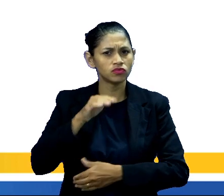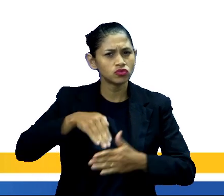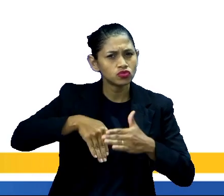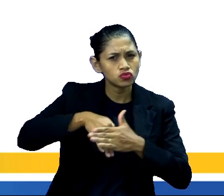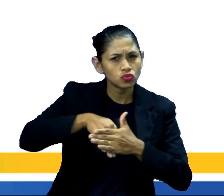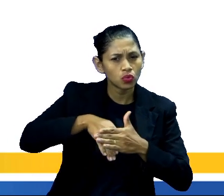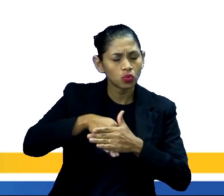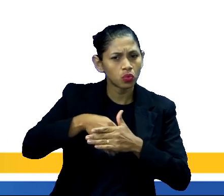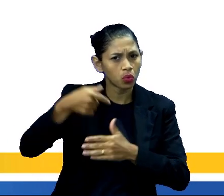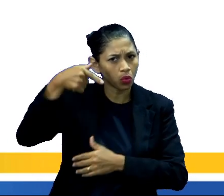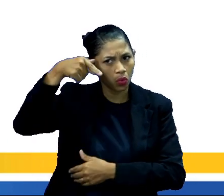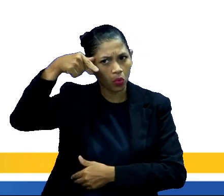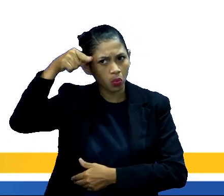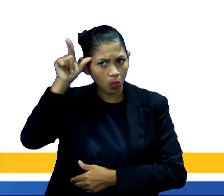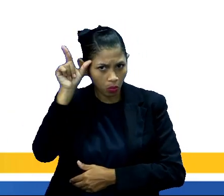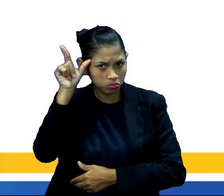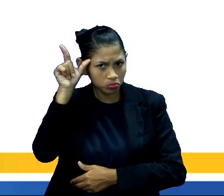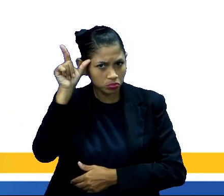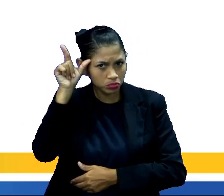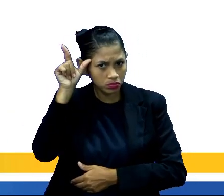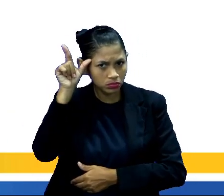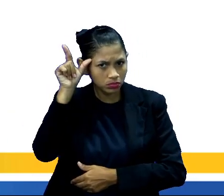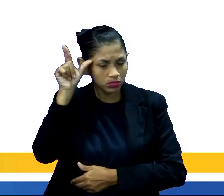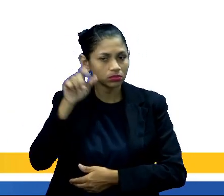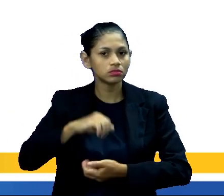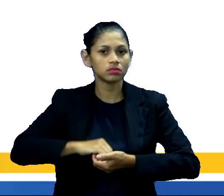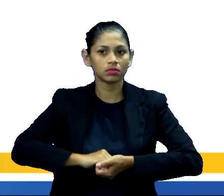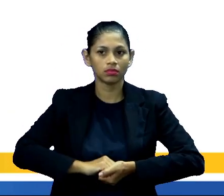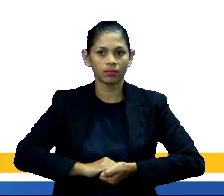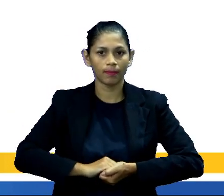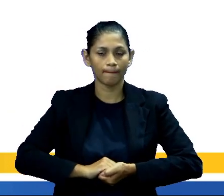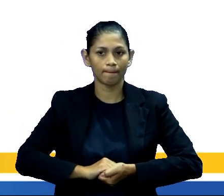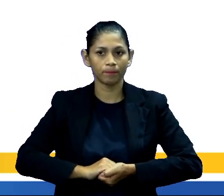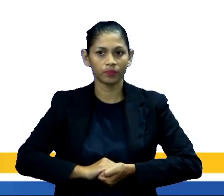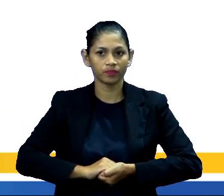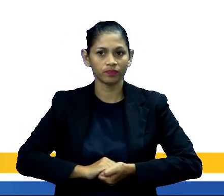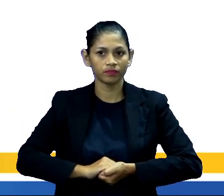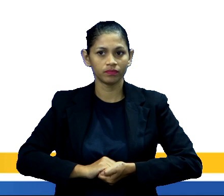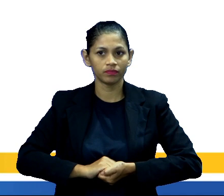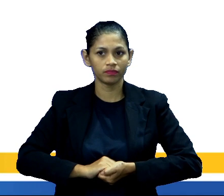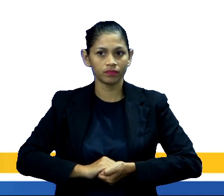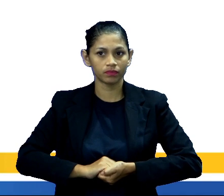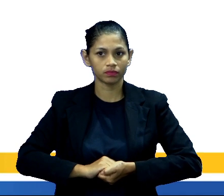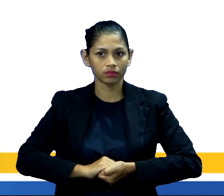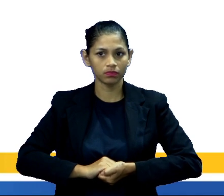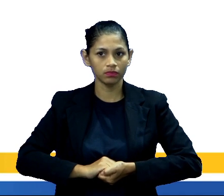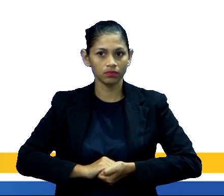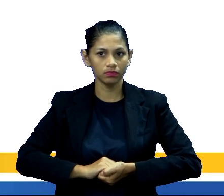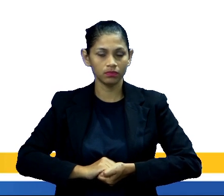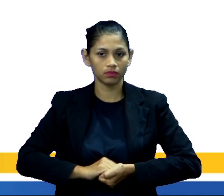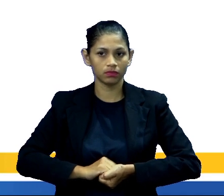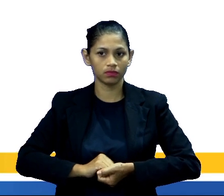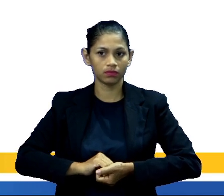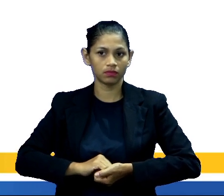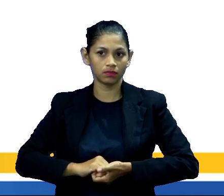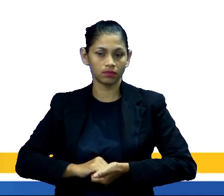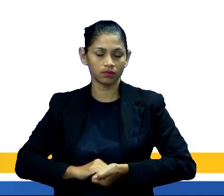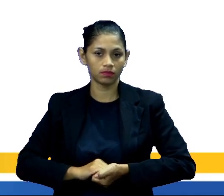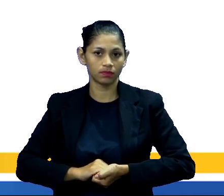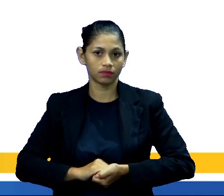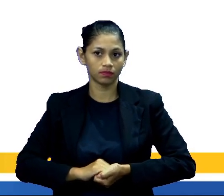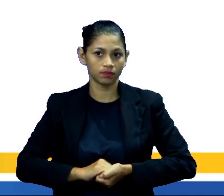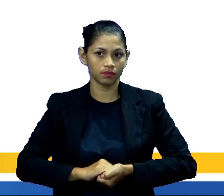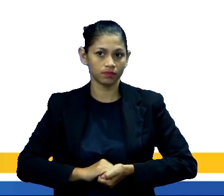jogou futebol ontem ou você jogou bola ontem? Ok? Temos short answers e long answers.